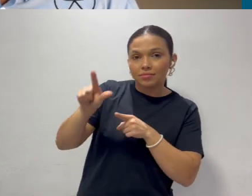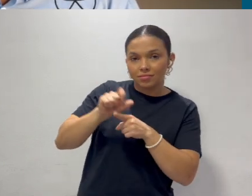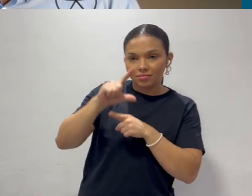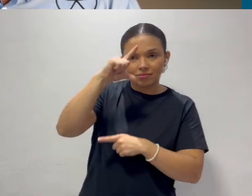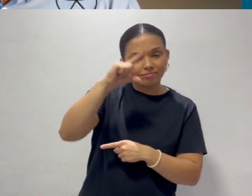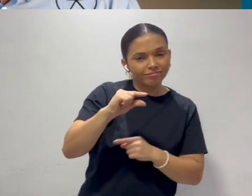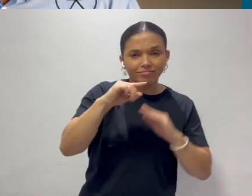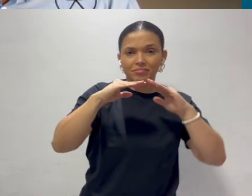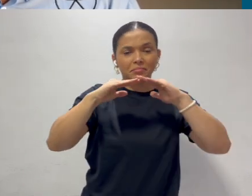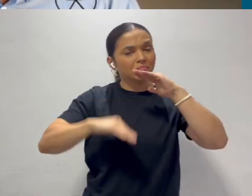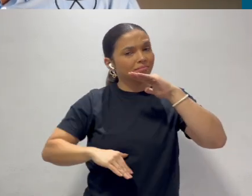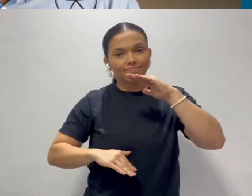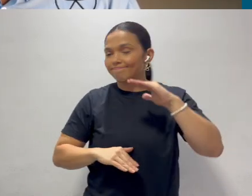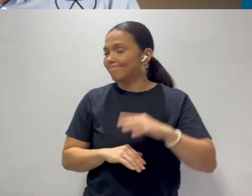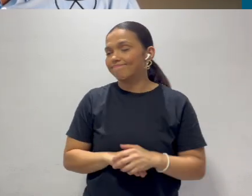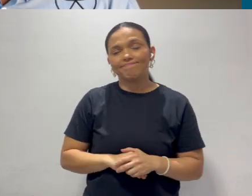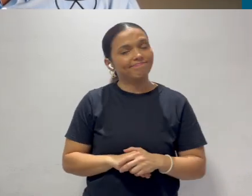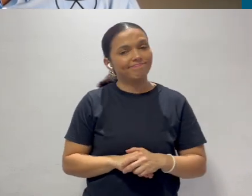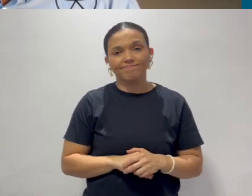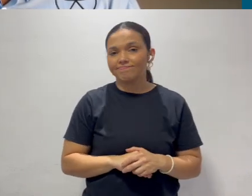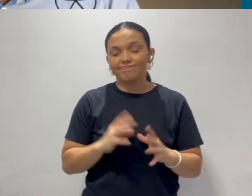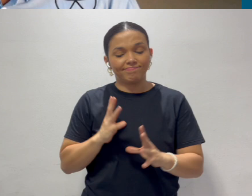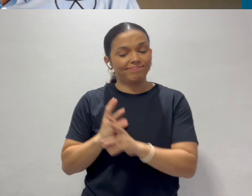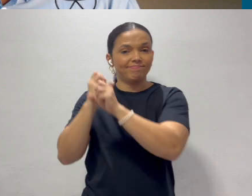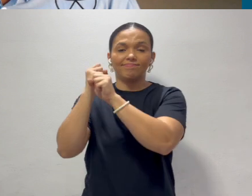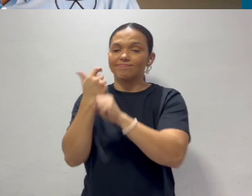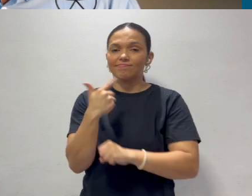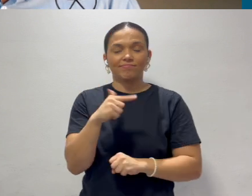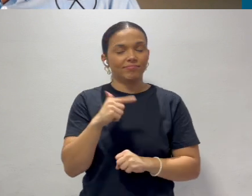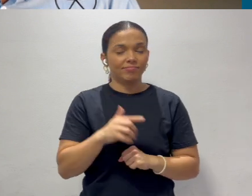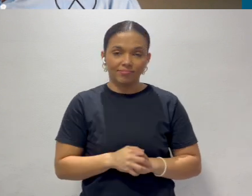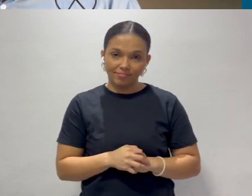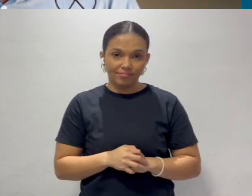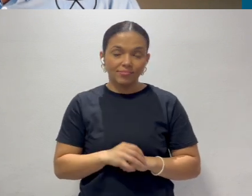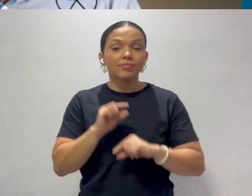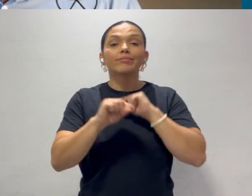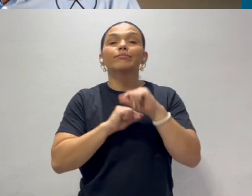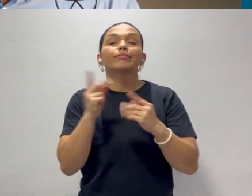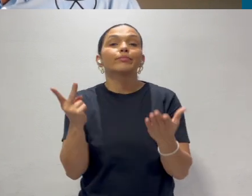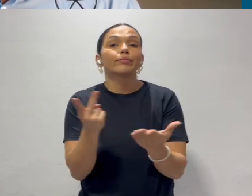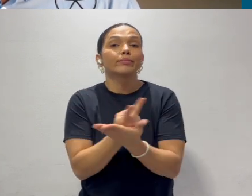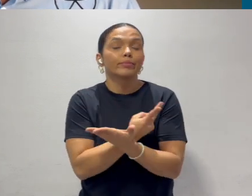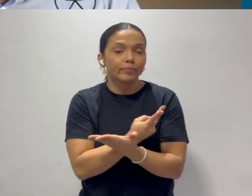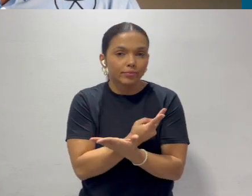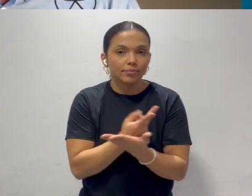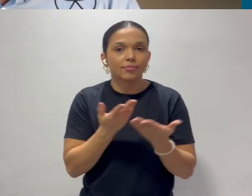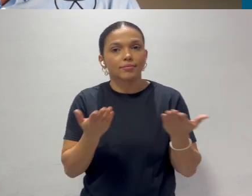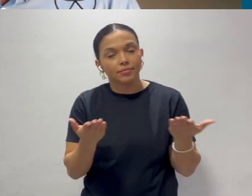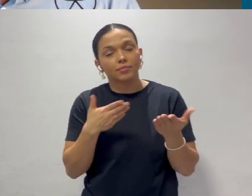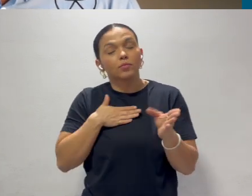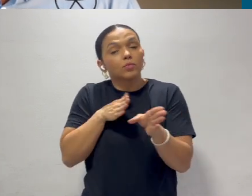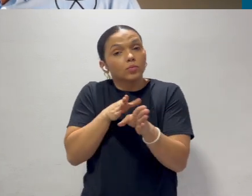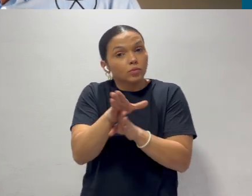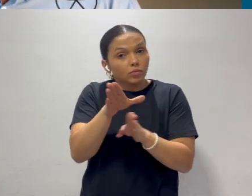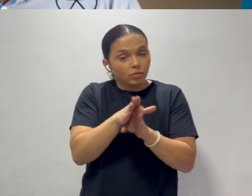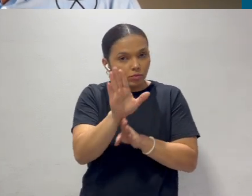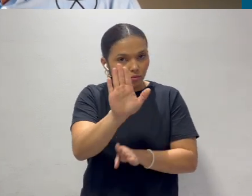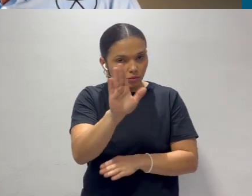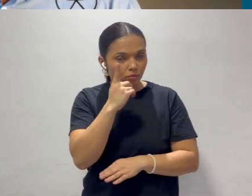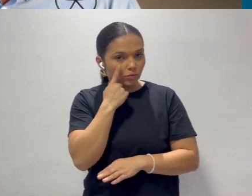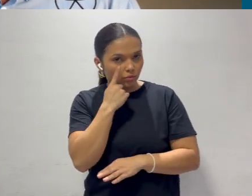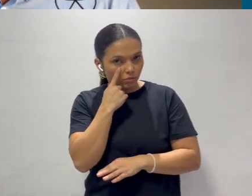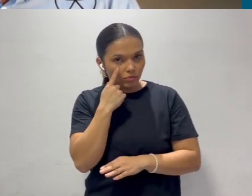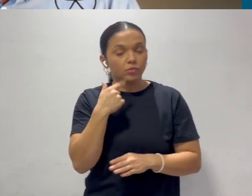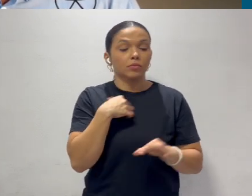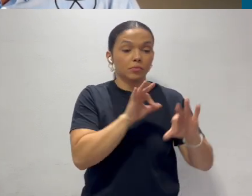contribuições pagas abaixo do mínimo não conta, tá? E aí, o que aconteceu? Eu disse,